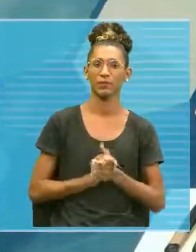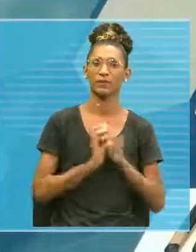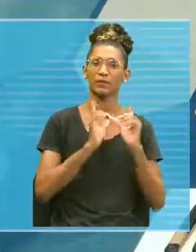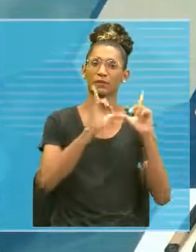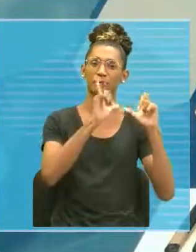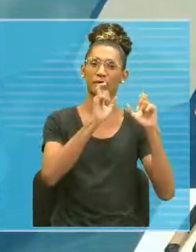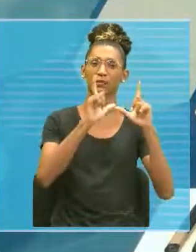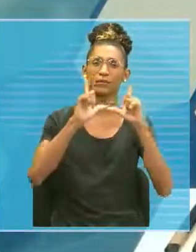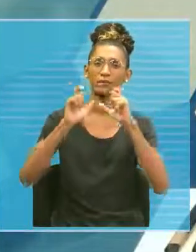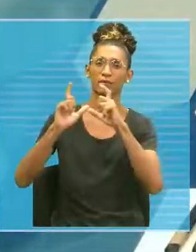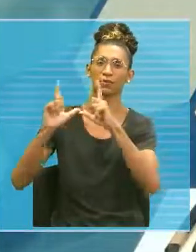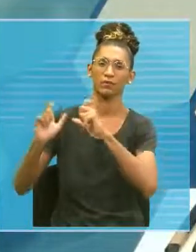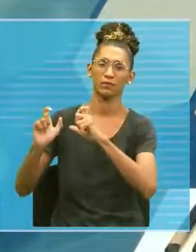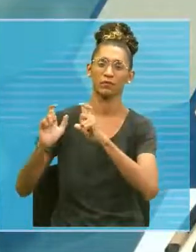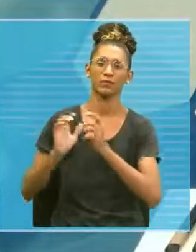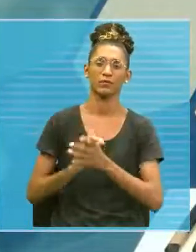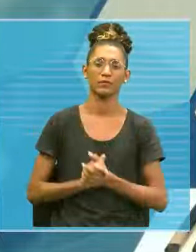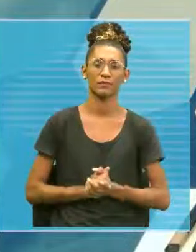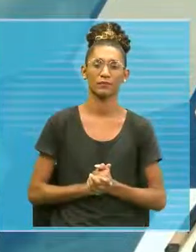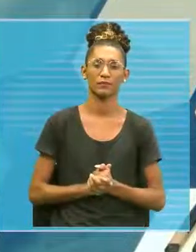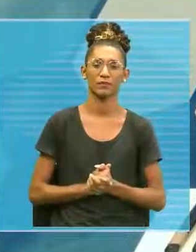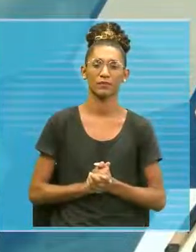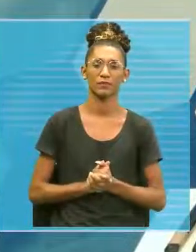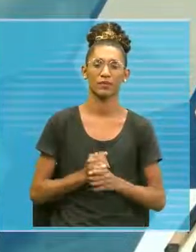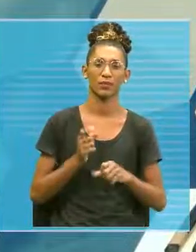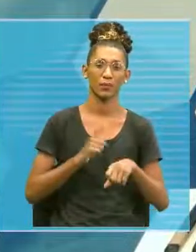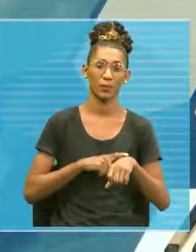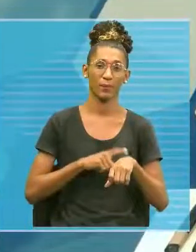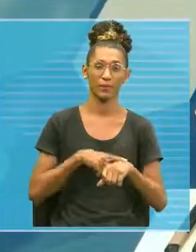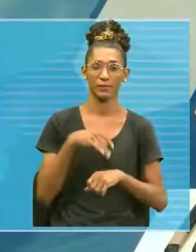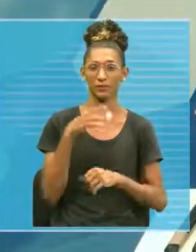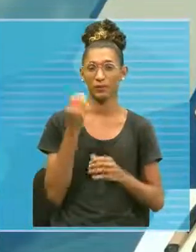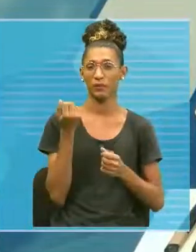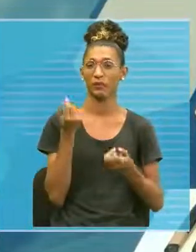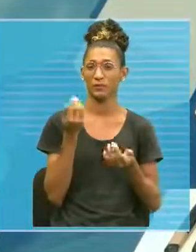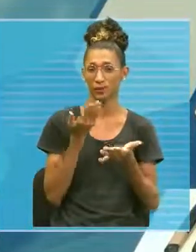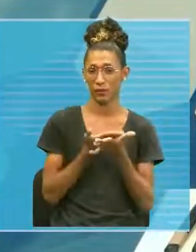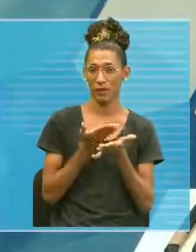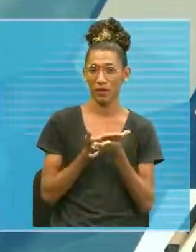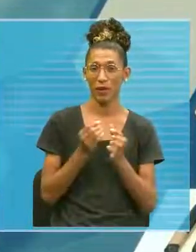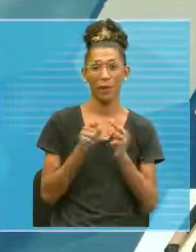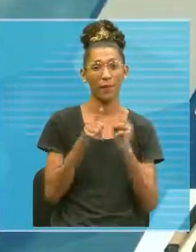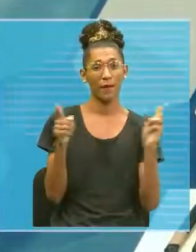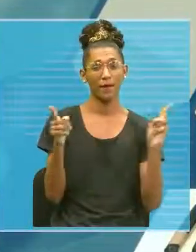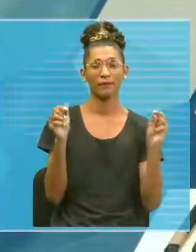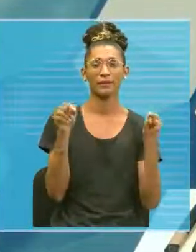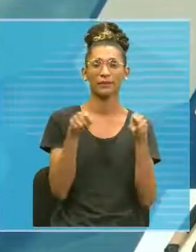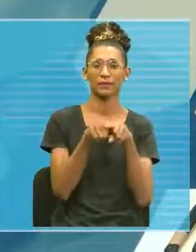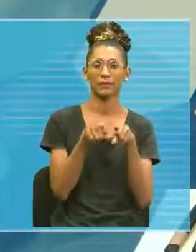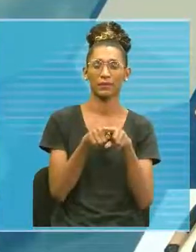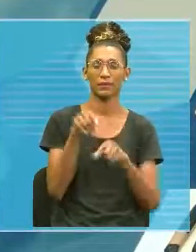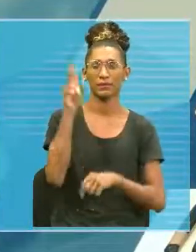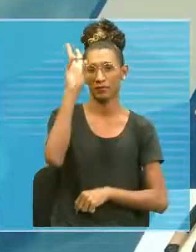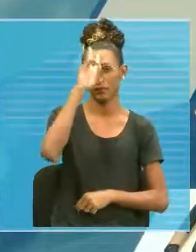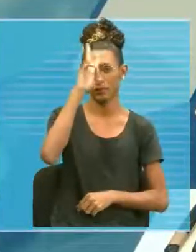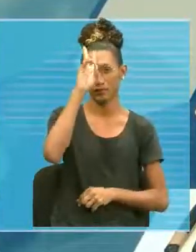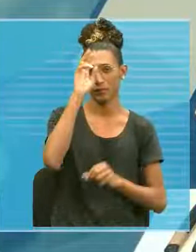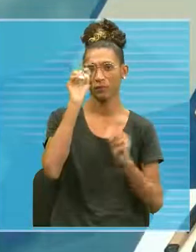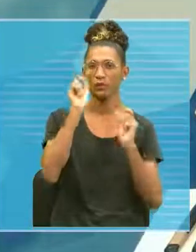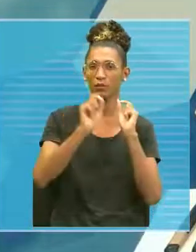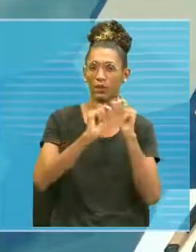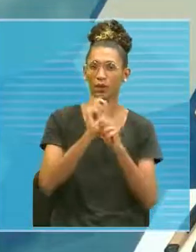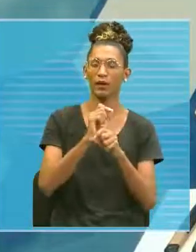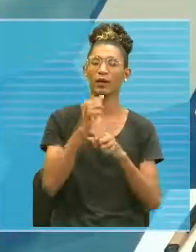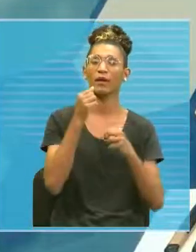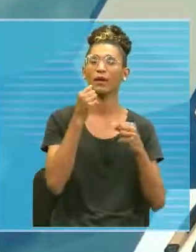ir fazendo o print e quanto vai é acompanhando a aula mas também lembro mais uma vez o material vai